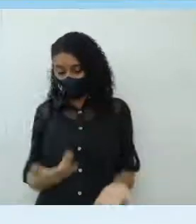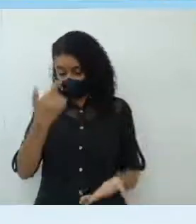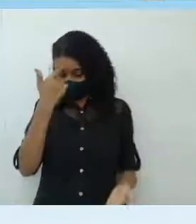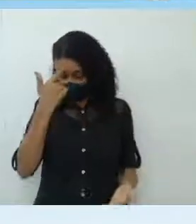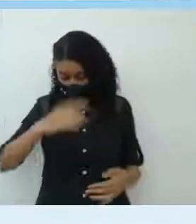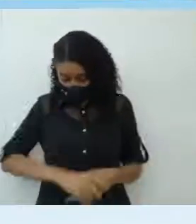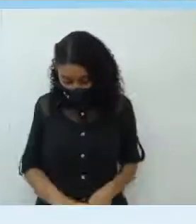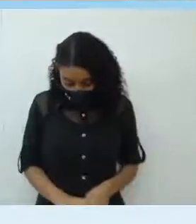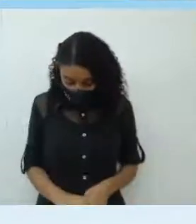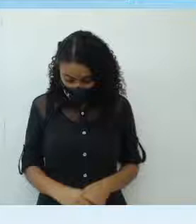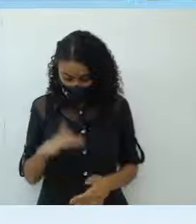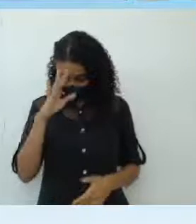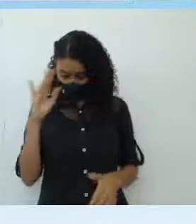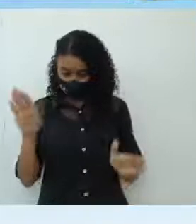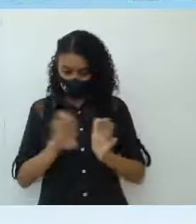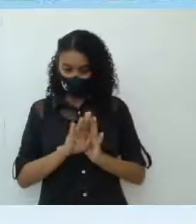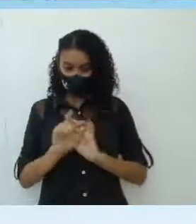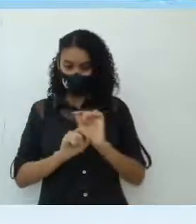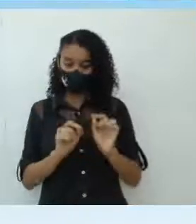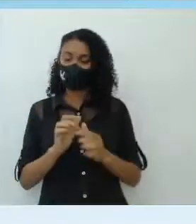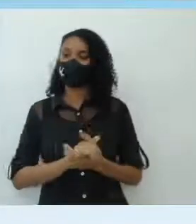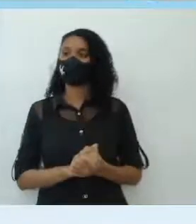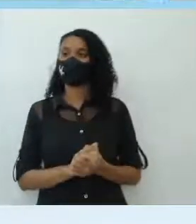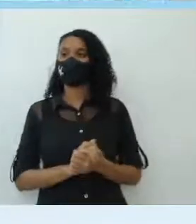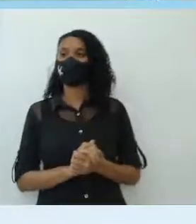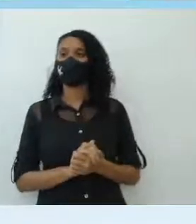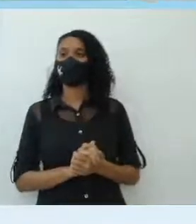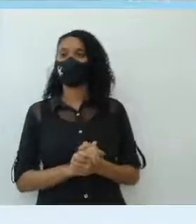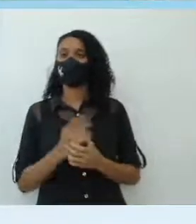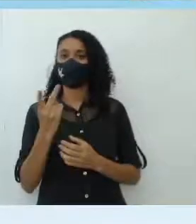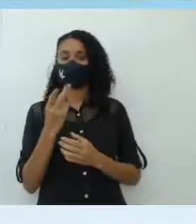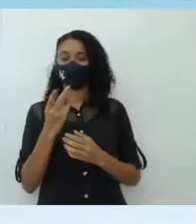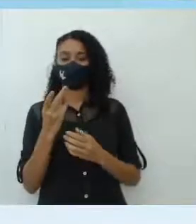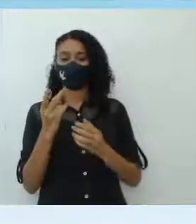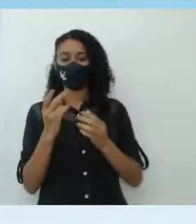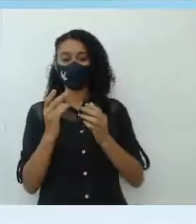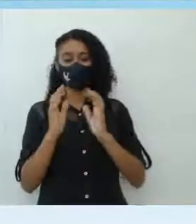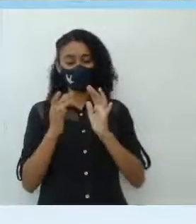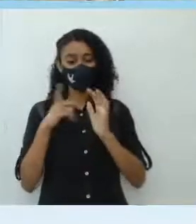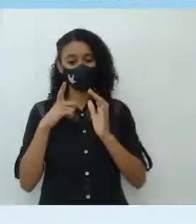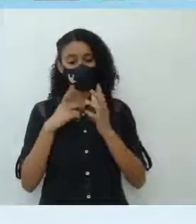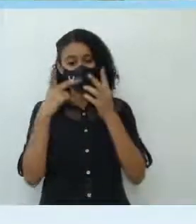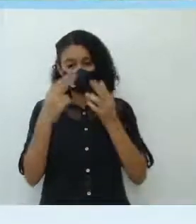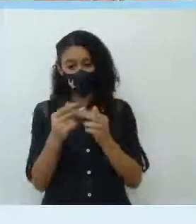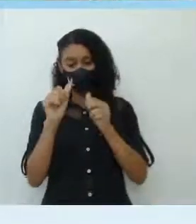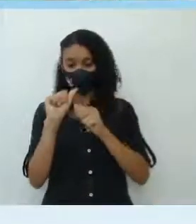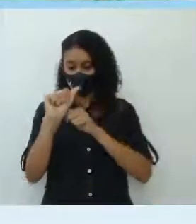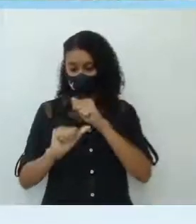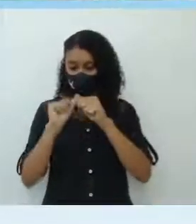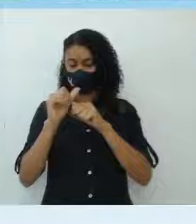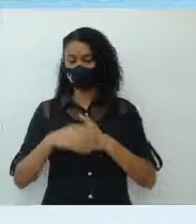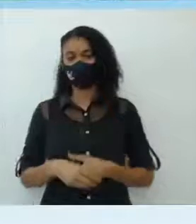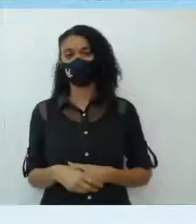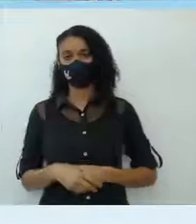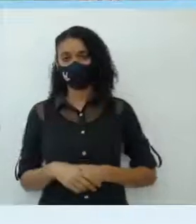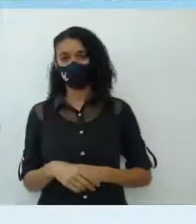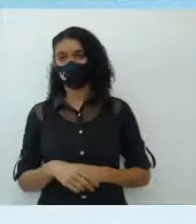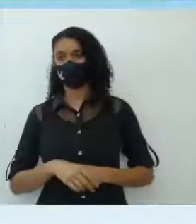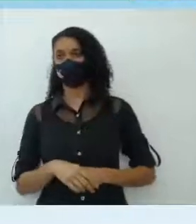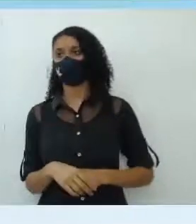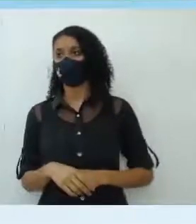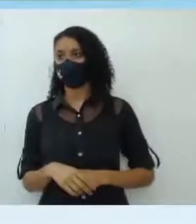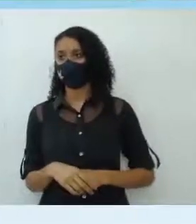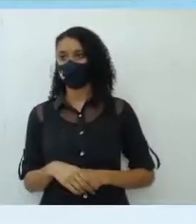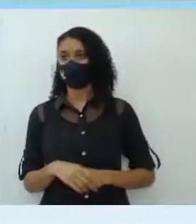imagina que aquelas duas bolinhas tivessem exatamente a mesma quantidade de átomos. E